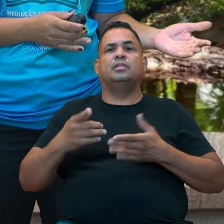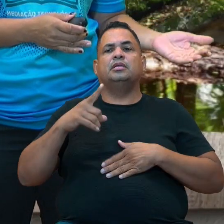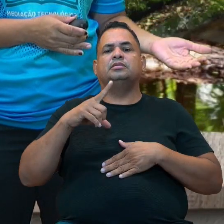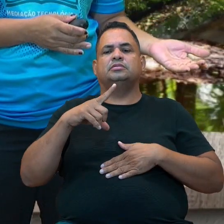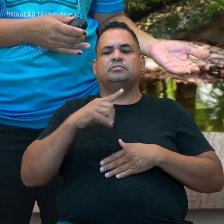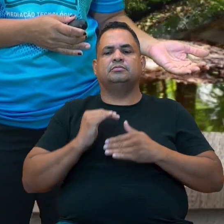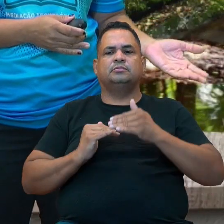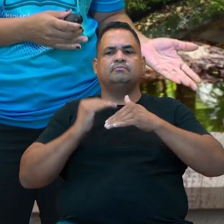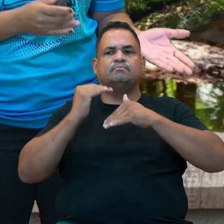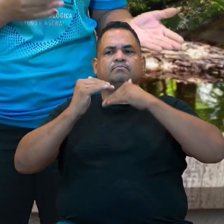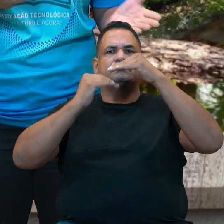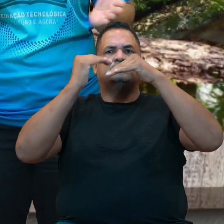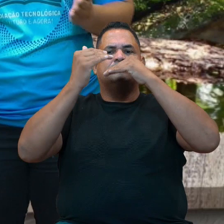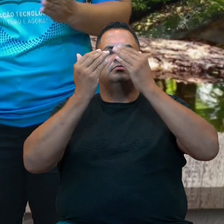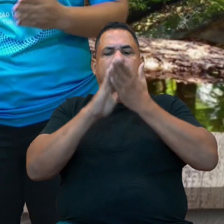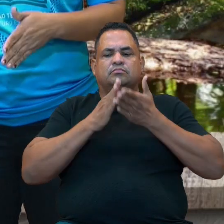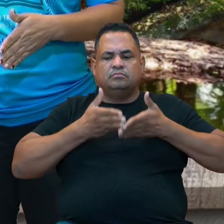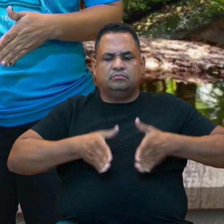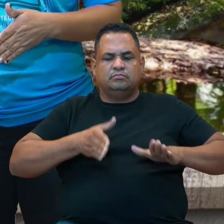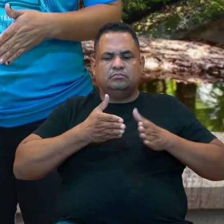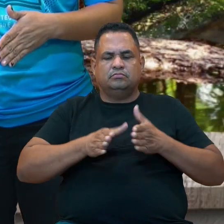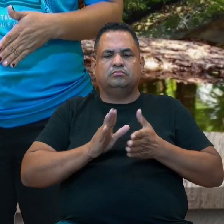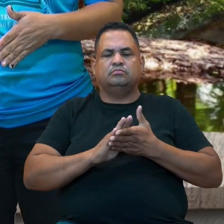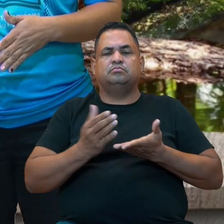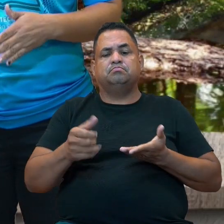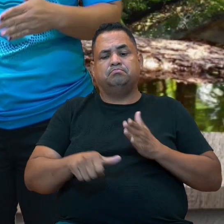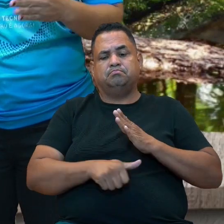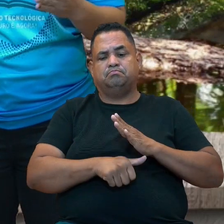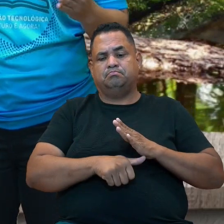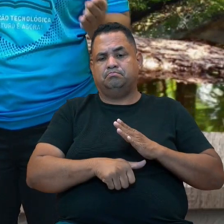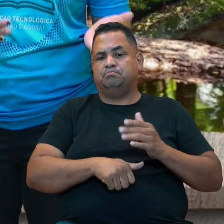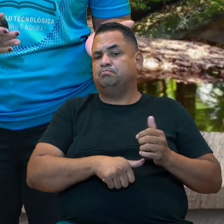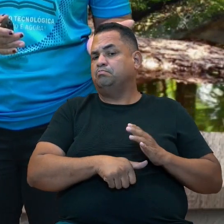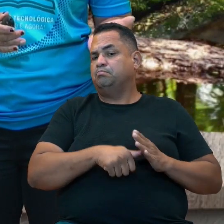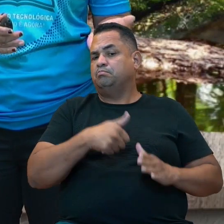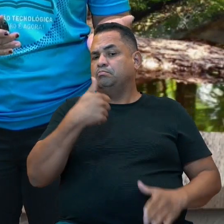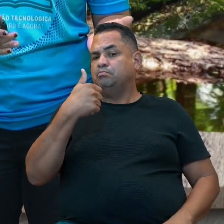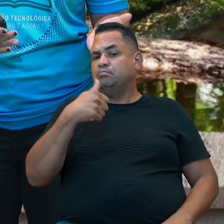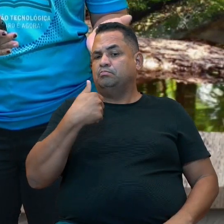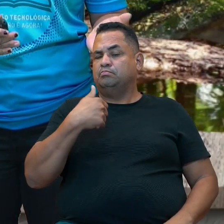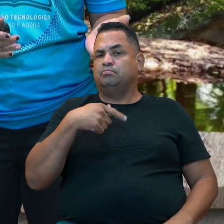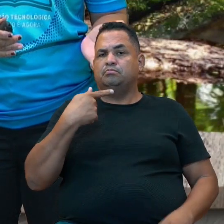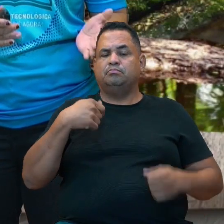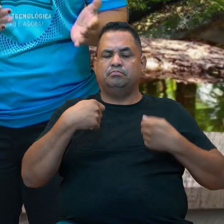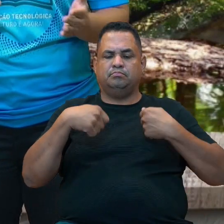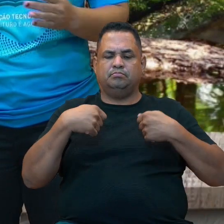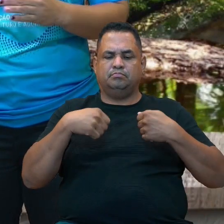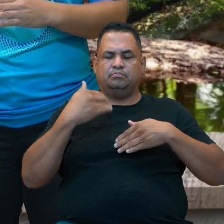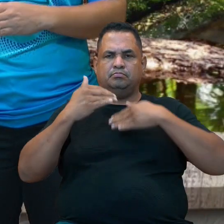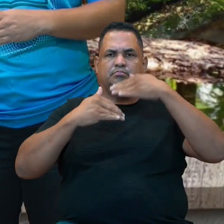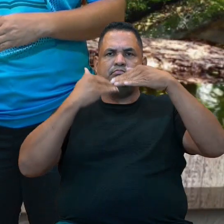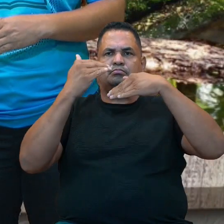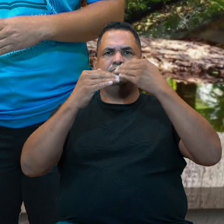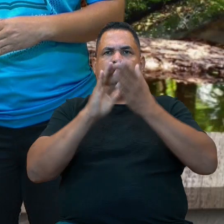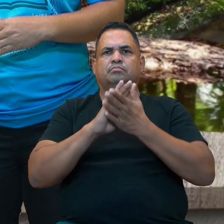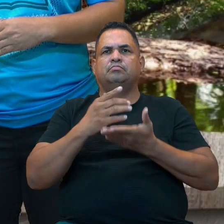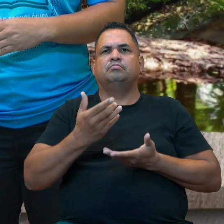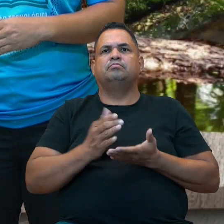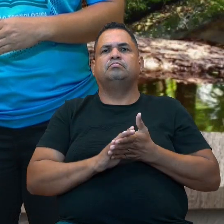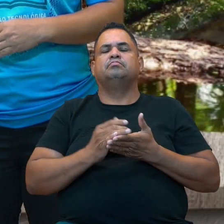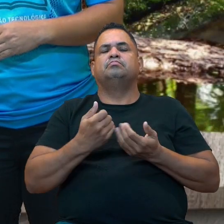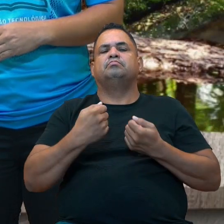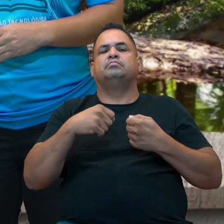processo reprodutivo, ele precisa se desenvolver. E para se desenvolver, ele precisa ter um bom